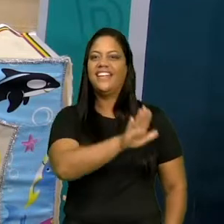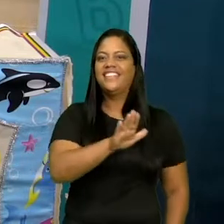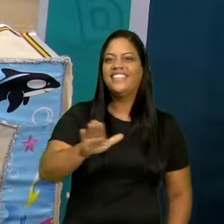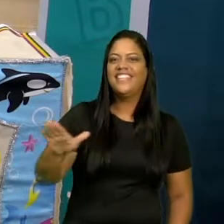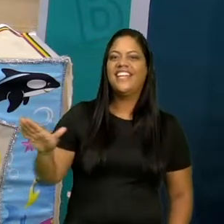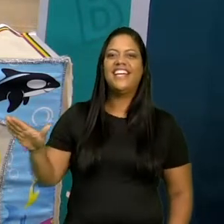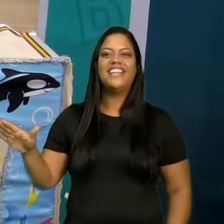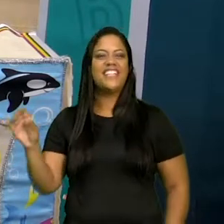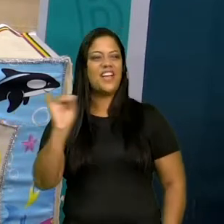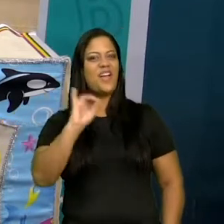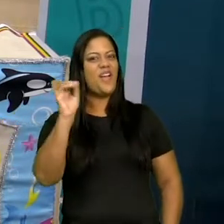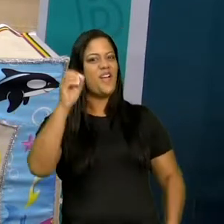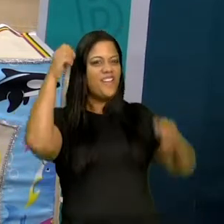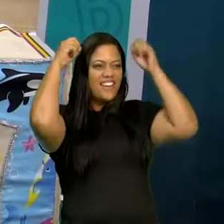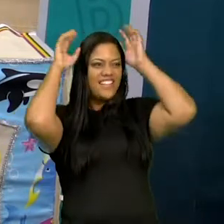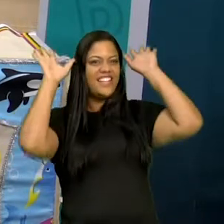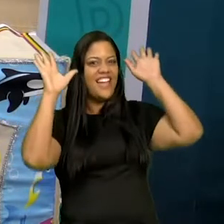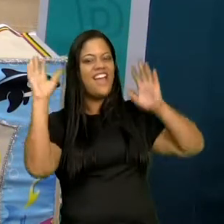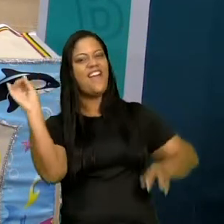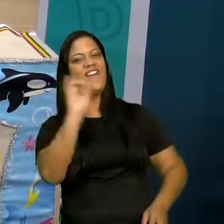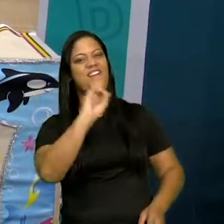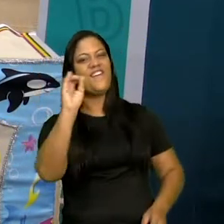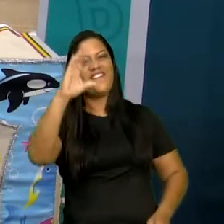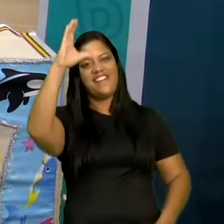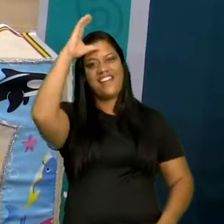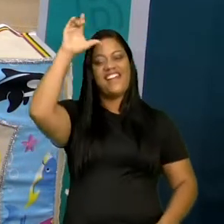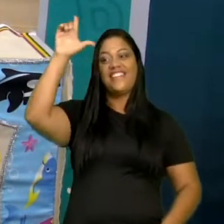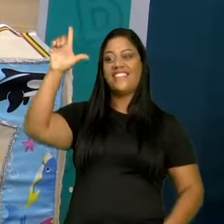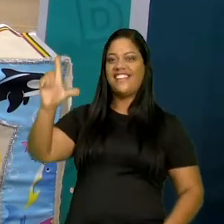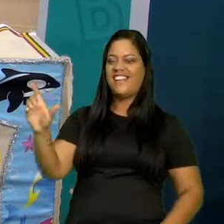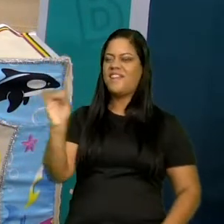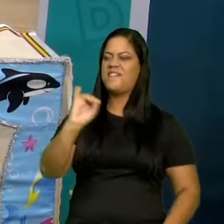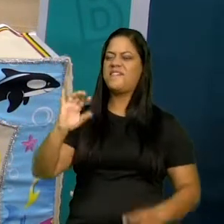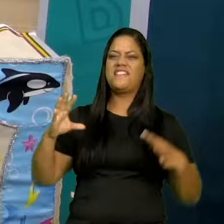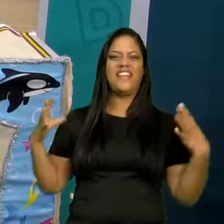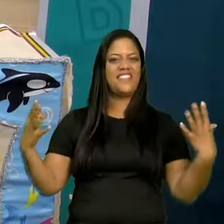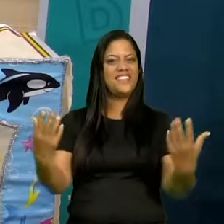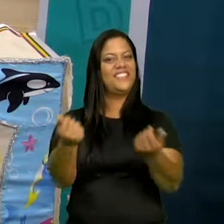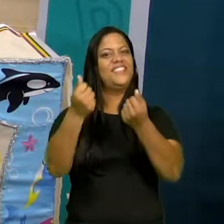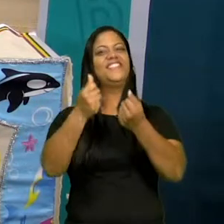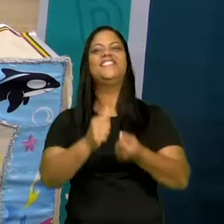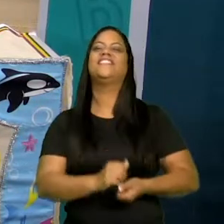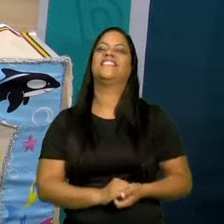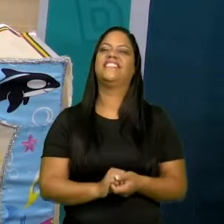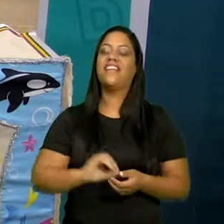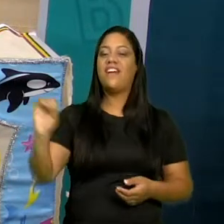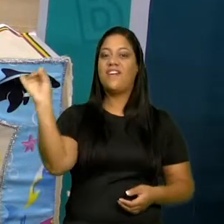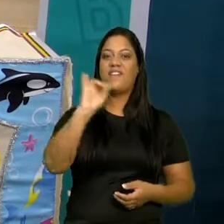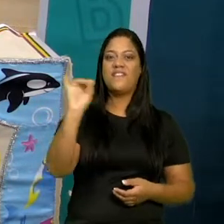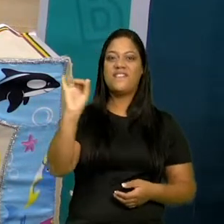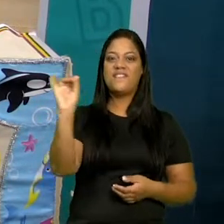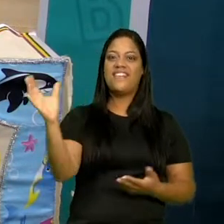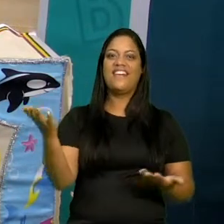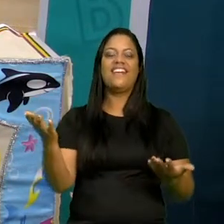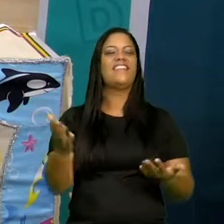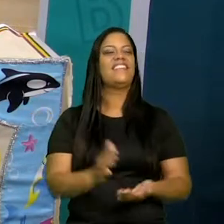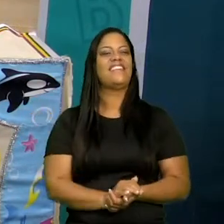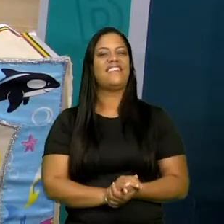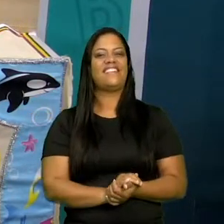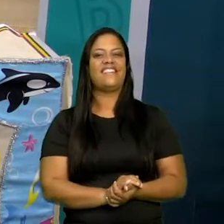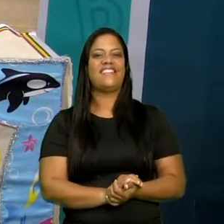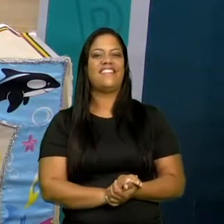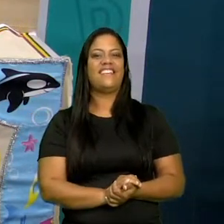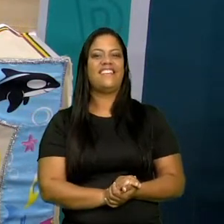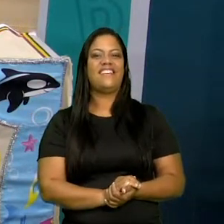criançada! Olá, leitoninha! Olá, tia Lê! Olá a todos! Olá, gente! E